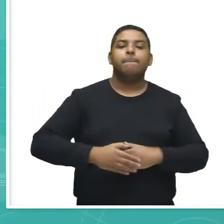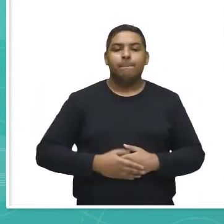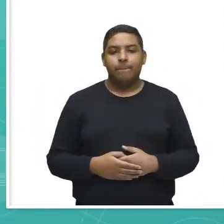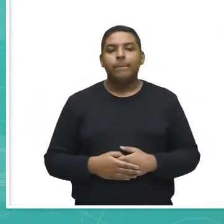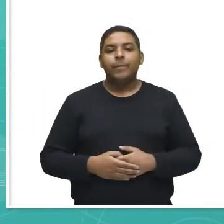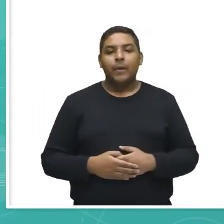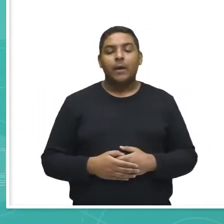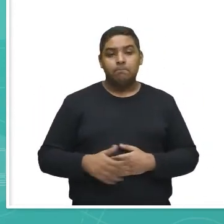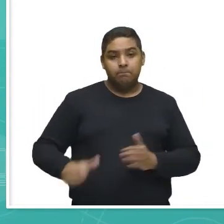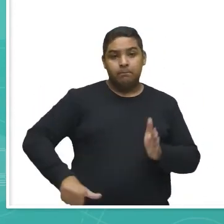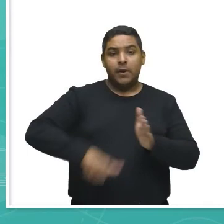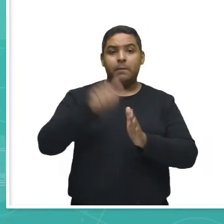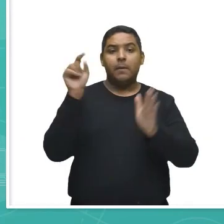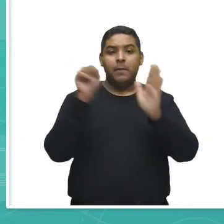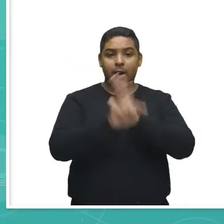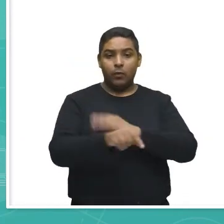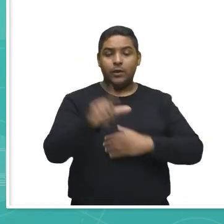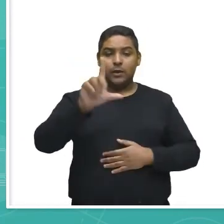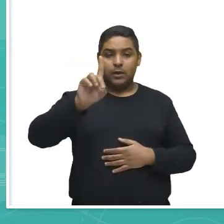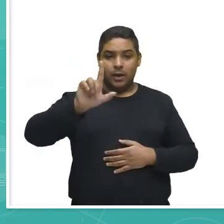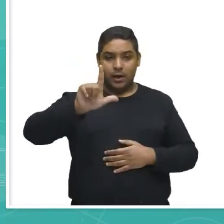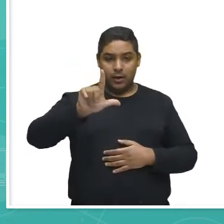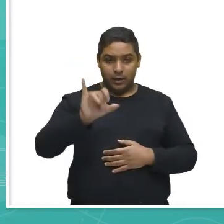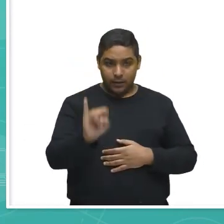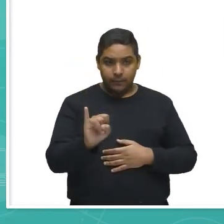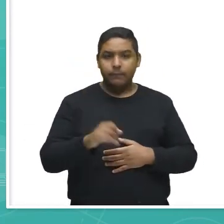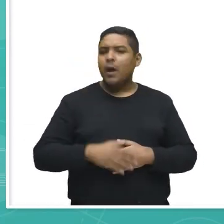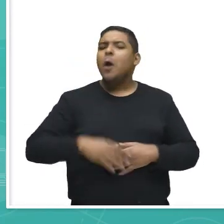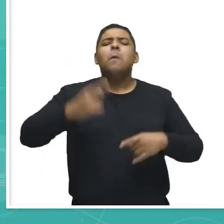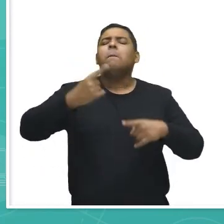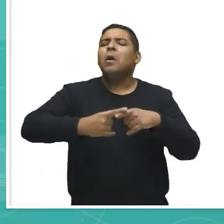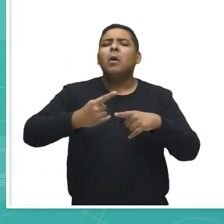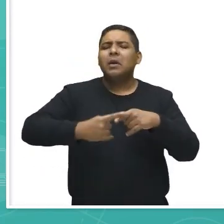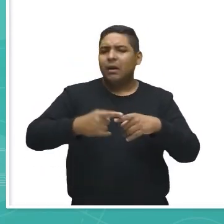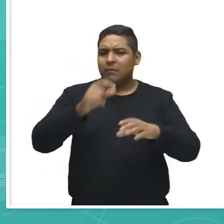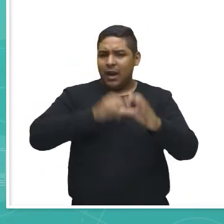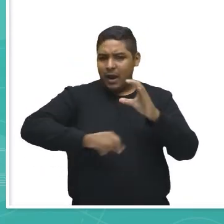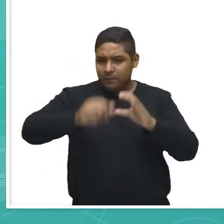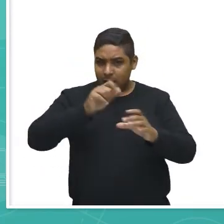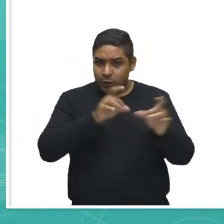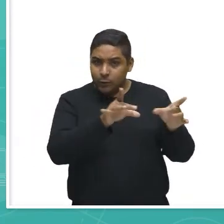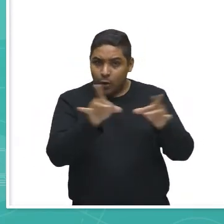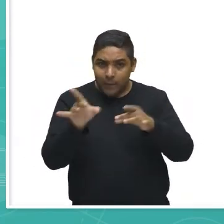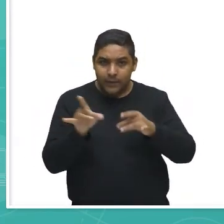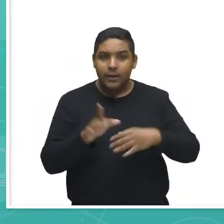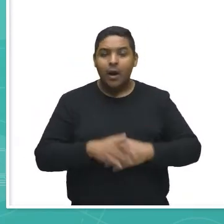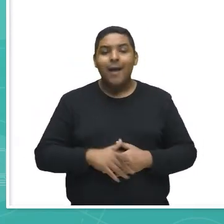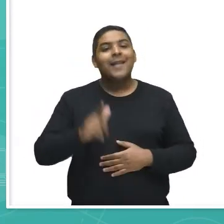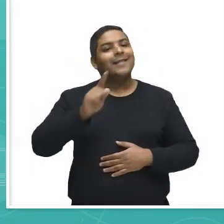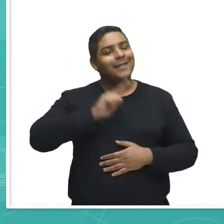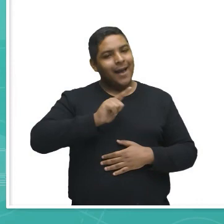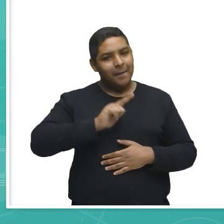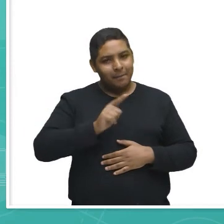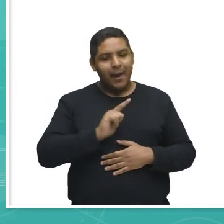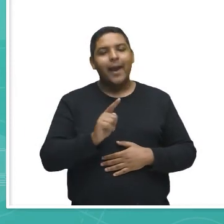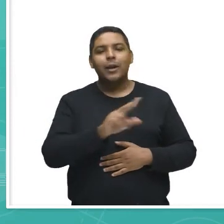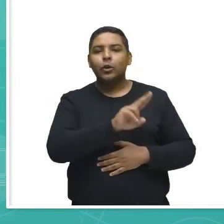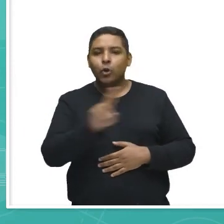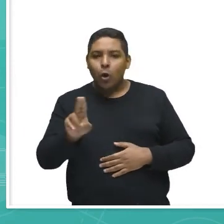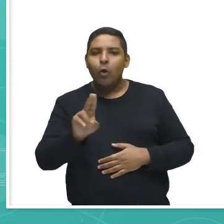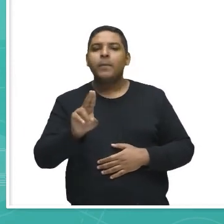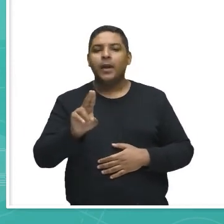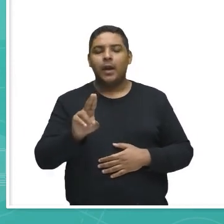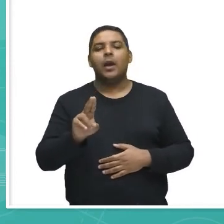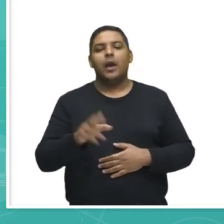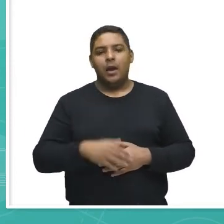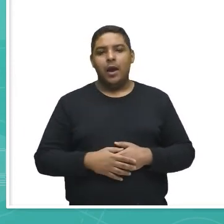DLI. Quero saber de vocês, por que que a fase do capitalismo comercial também ficou conhecida